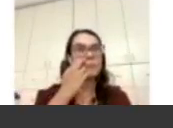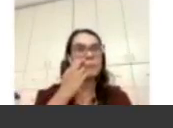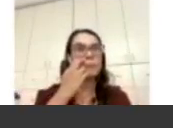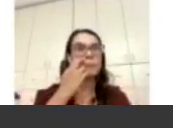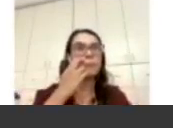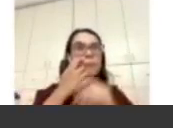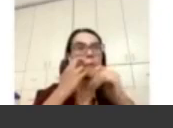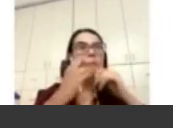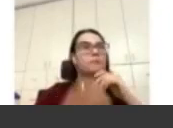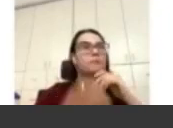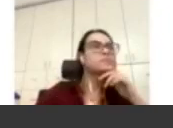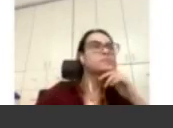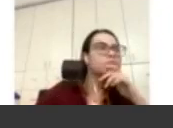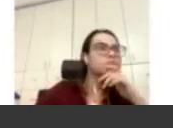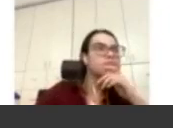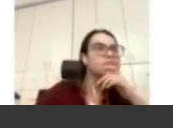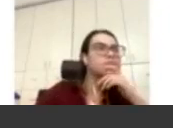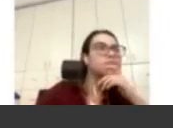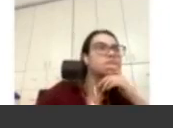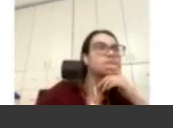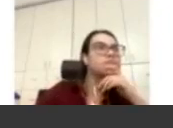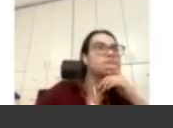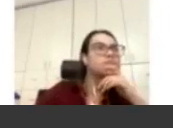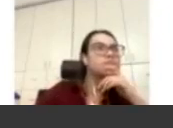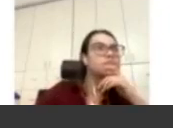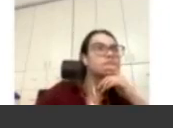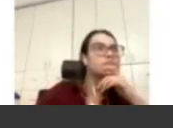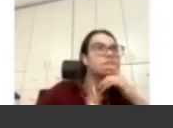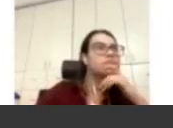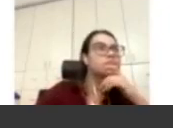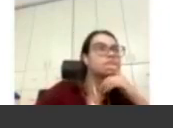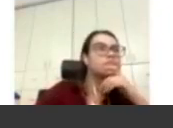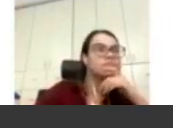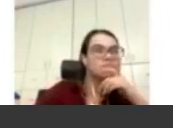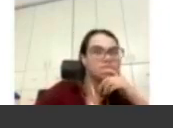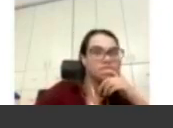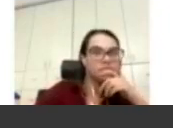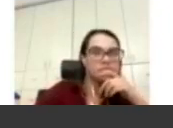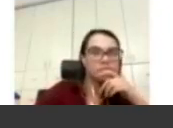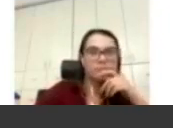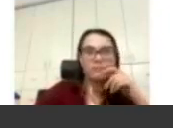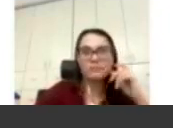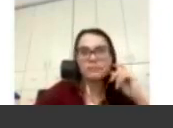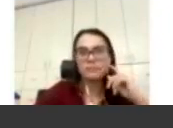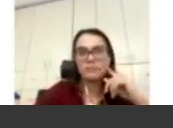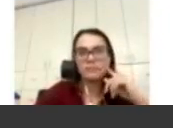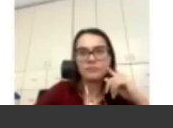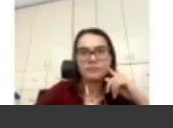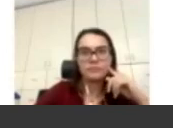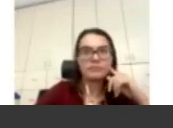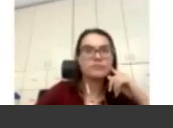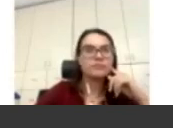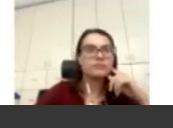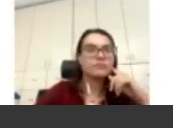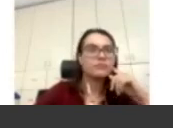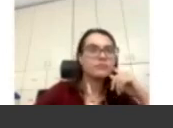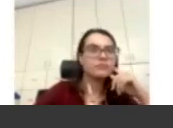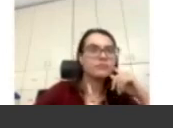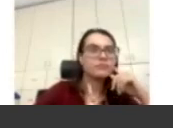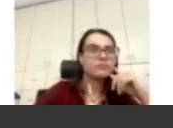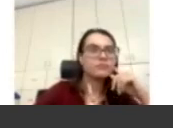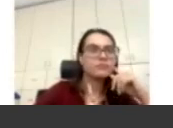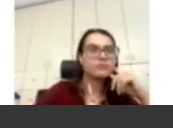são as regiões mais implicadas, né, São Paulo se destacando, mas a gente vê que aqui a nossa região, o sul do Brasil, Santa Catarina, também